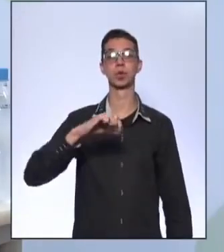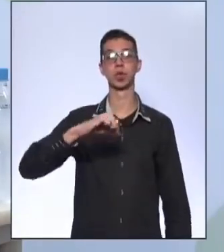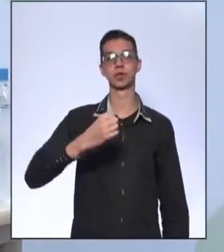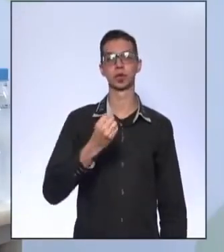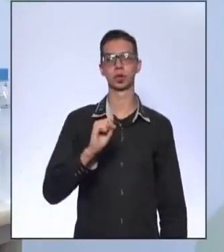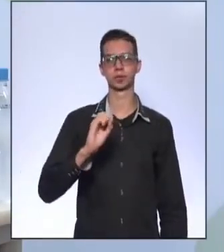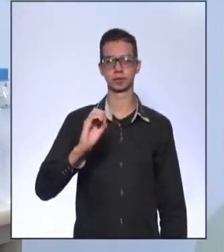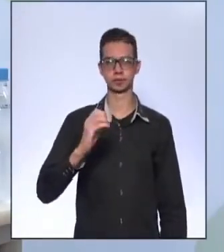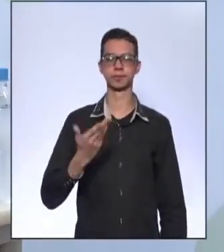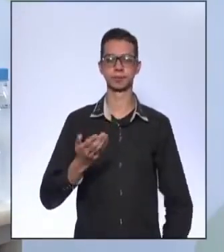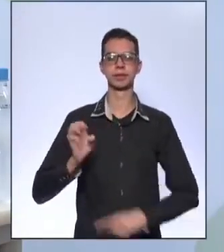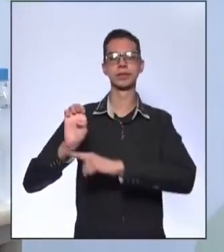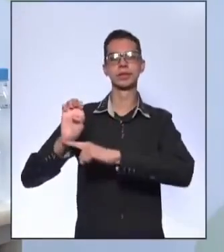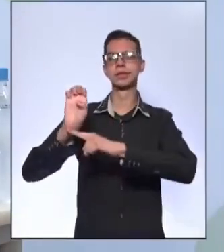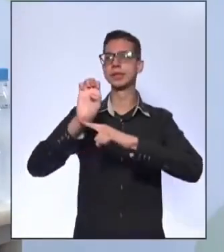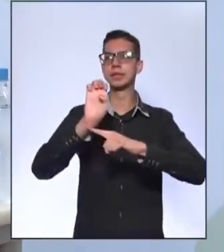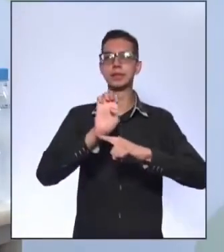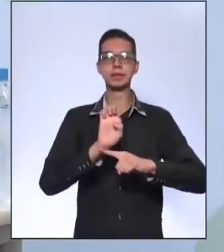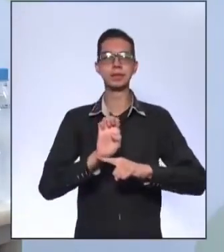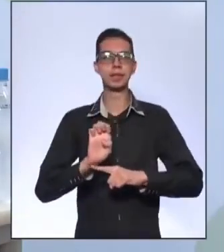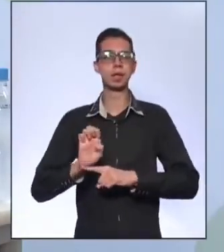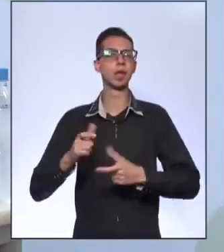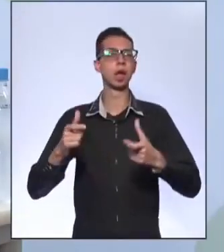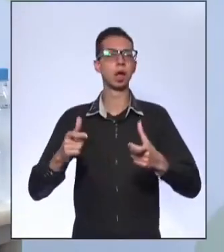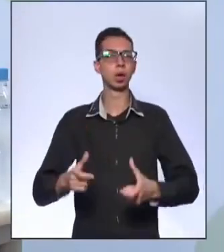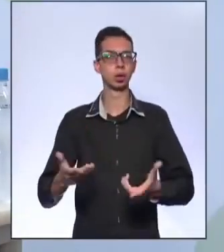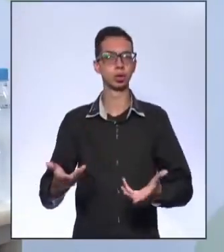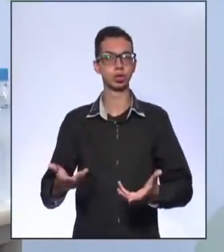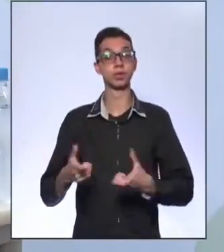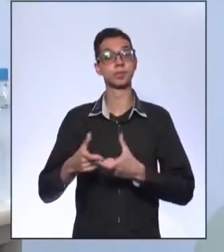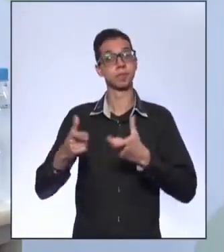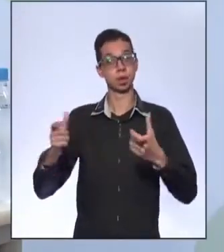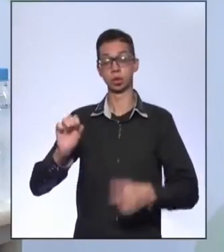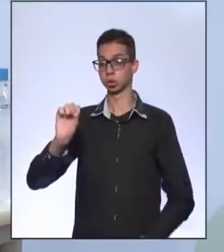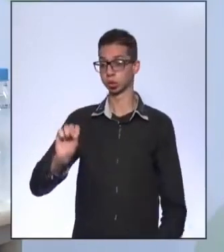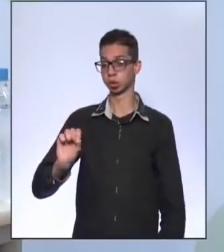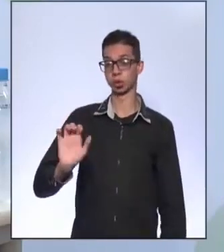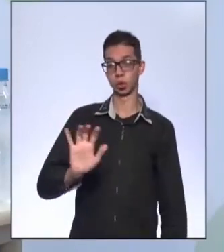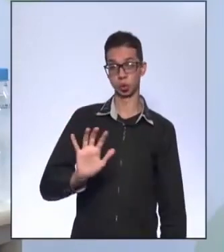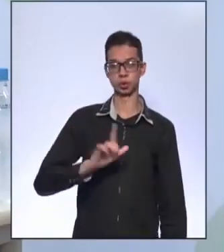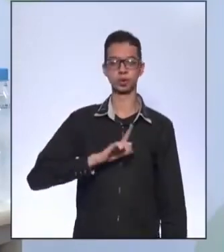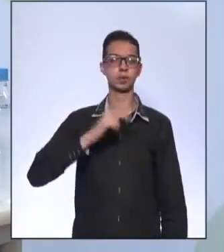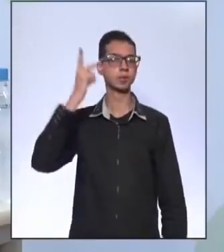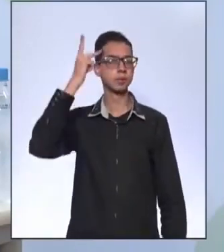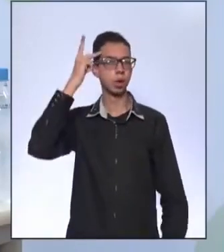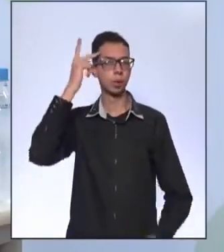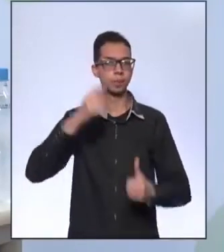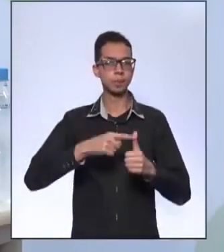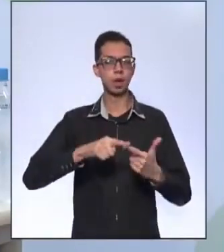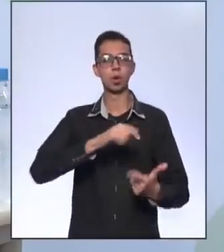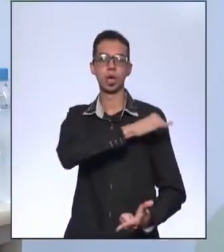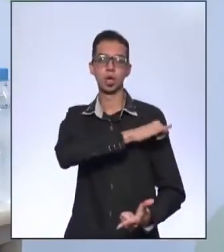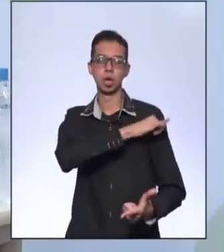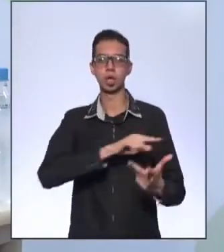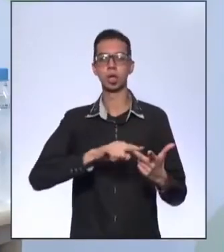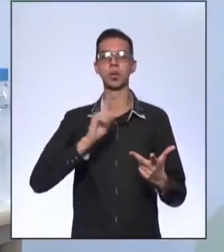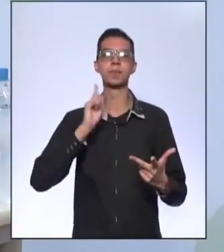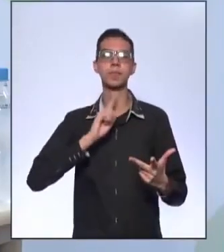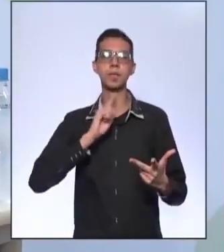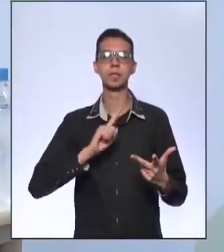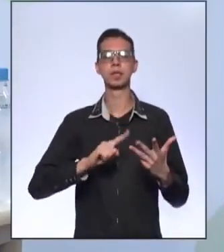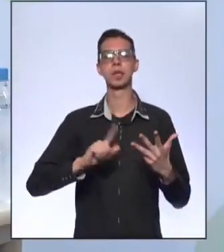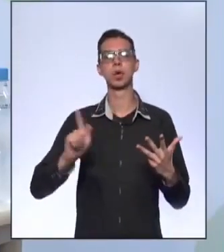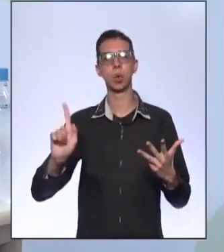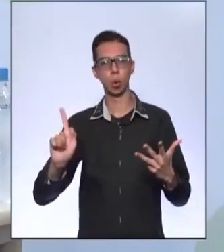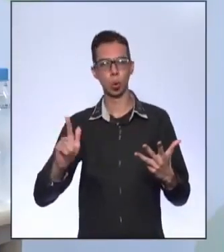e os estados eles estão mais concentrados também na região sudeste não era sermos a São Paulo Rio Minas Gerais Goiás